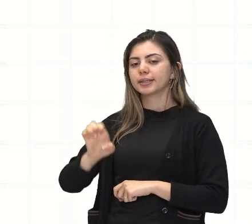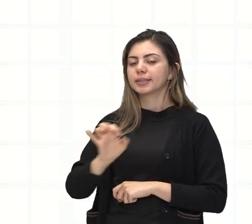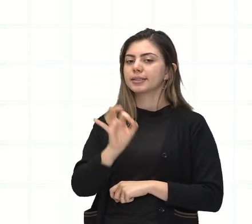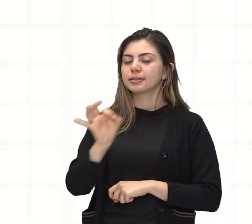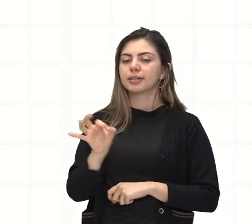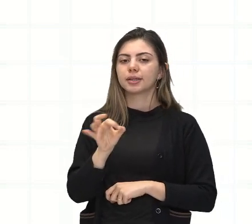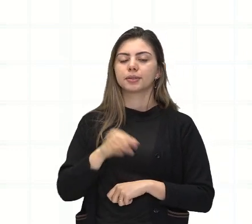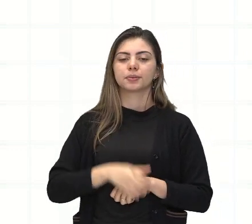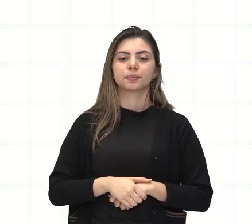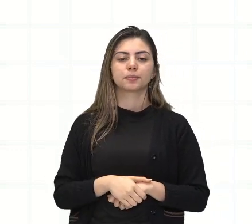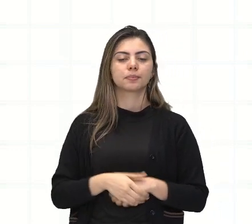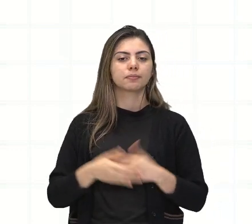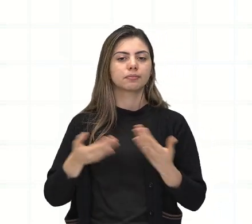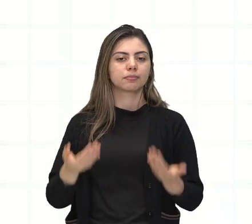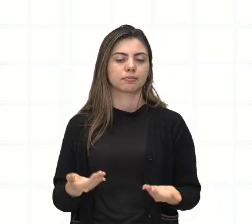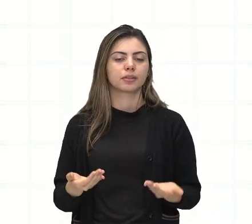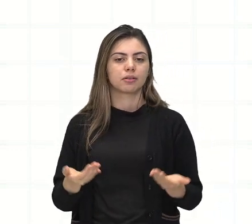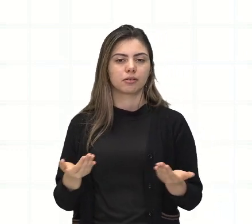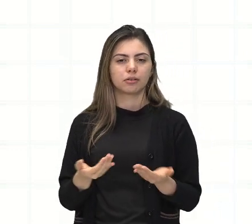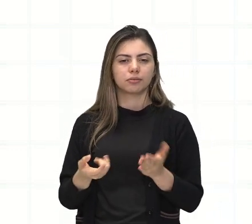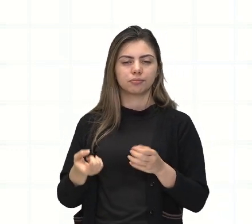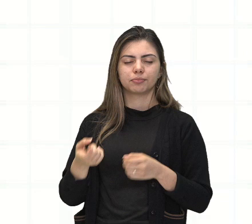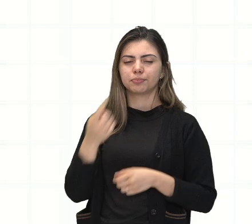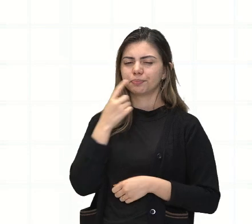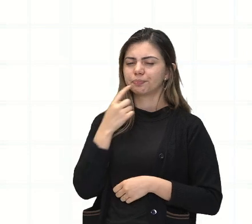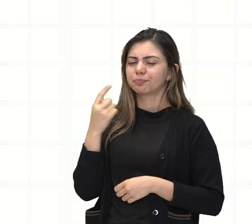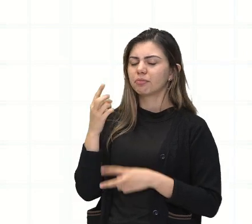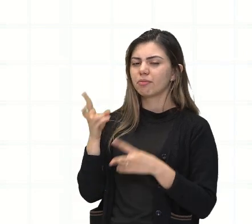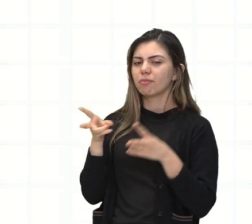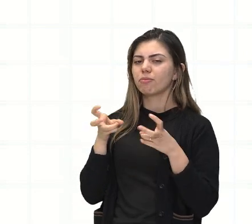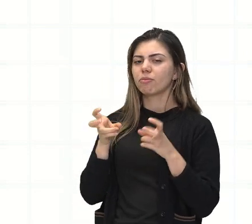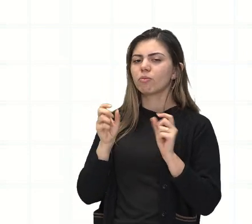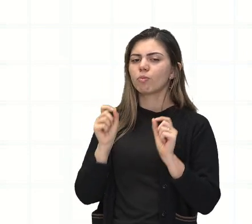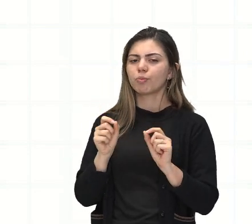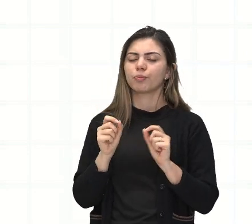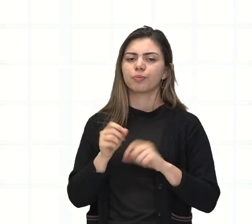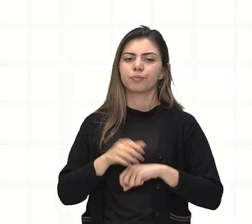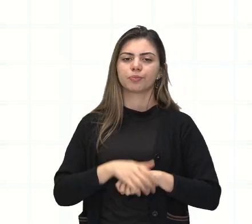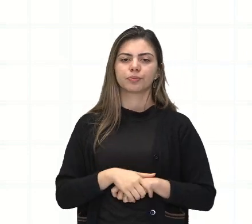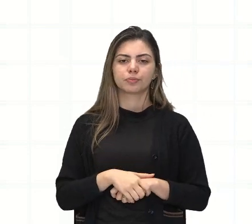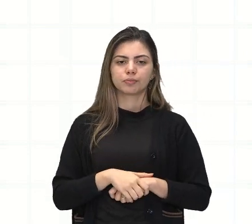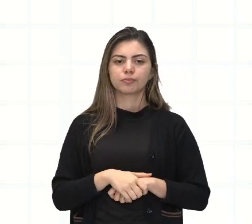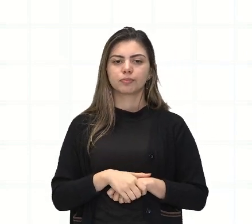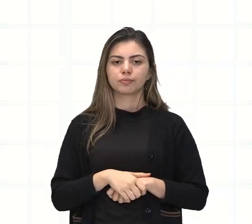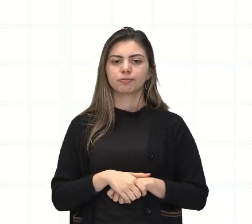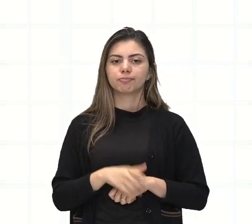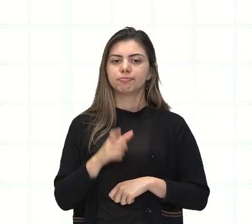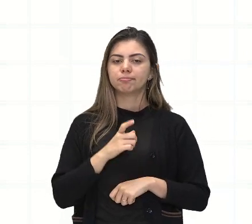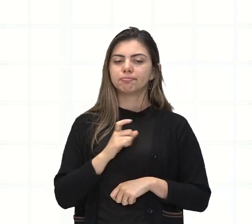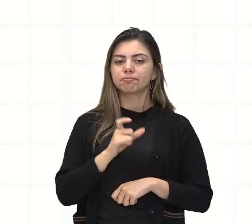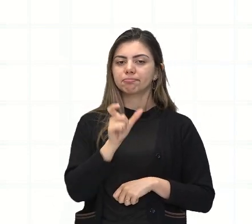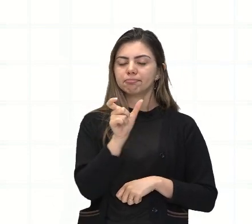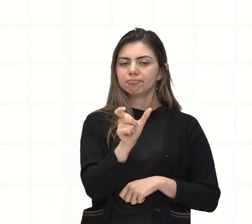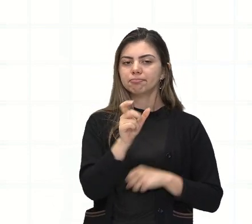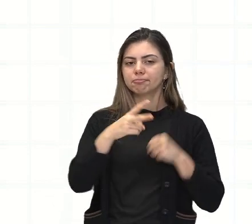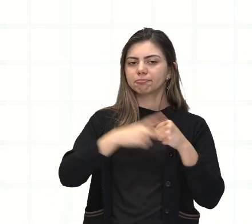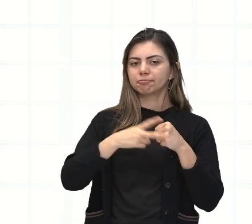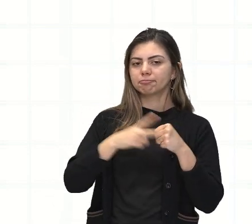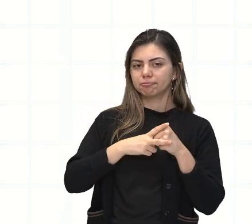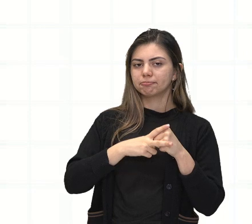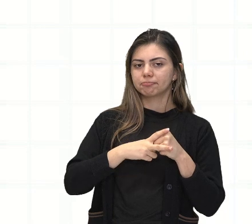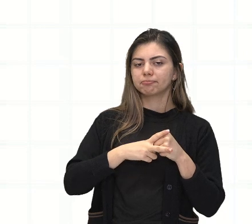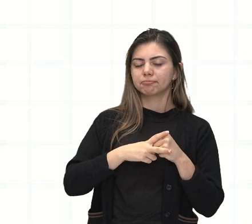Aí voltamos ainda para cá. Observem, turma, que aqui nós temos um verbo,